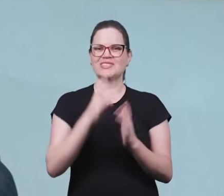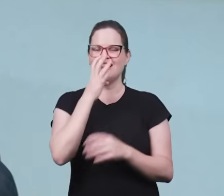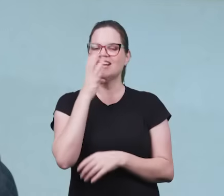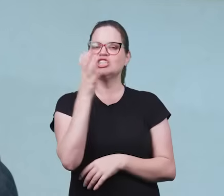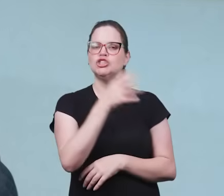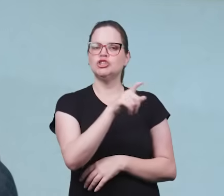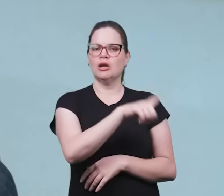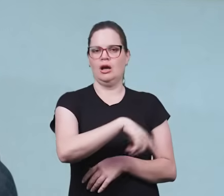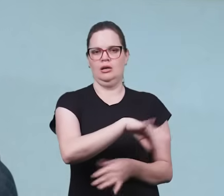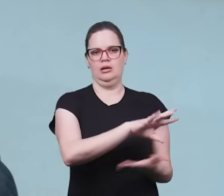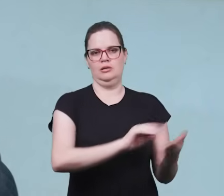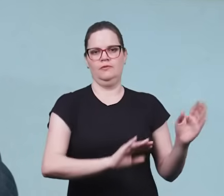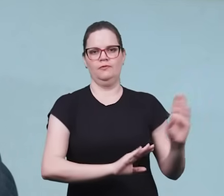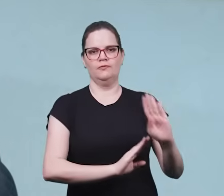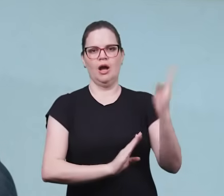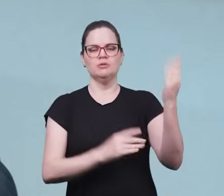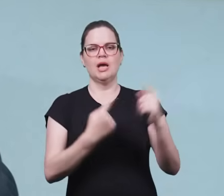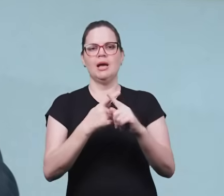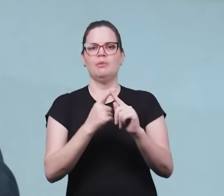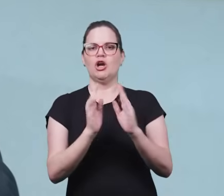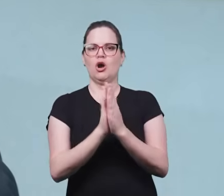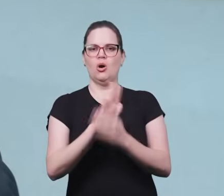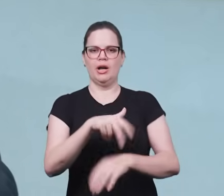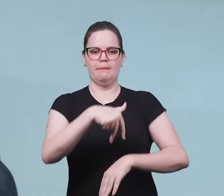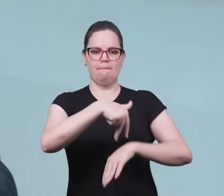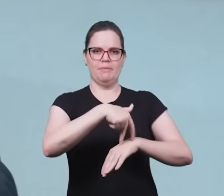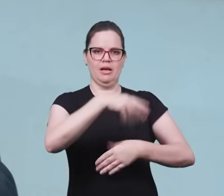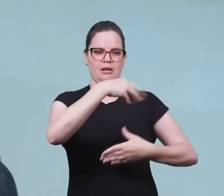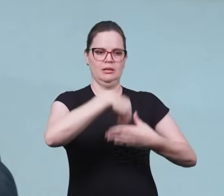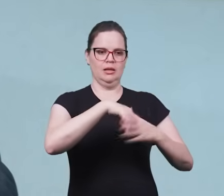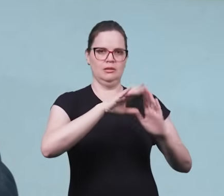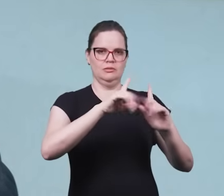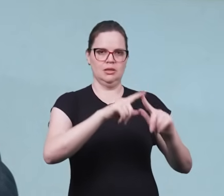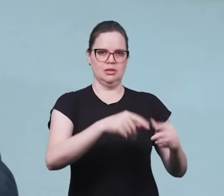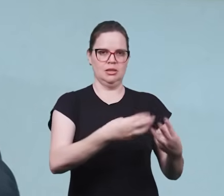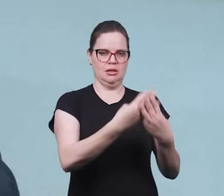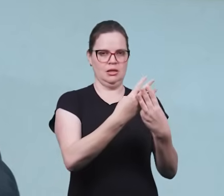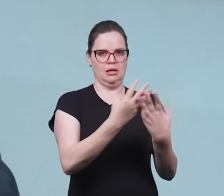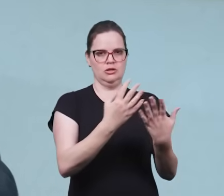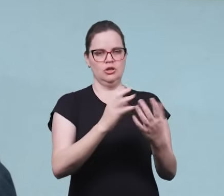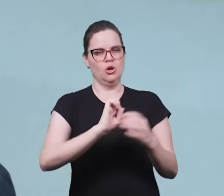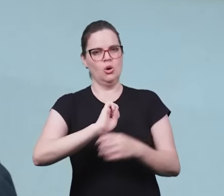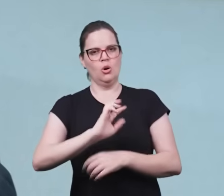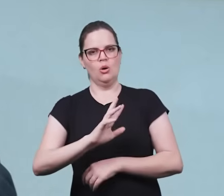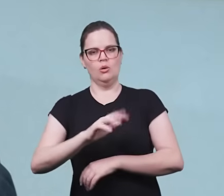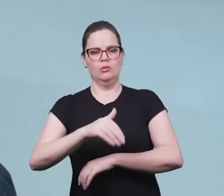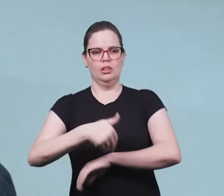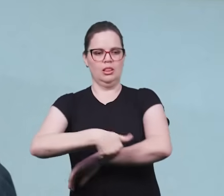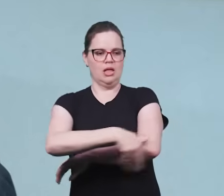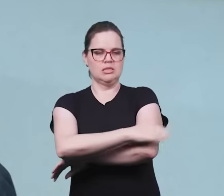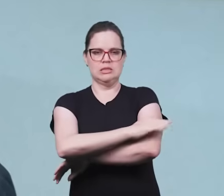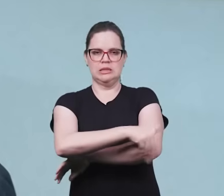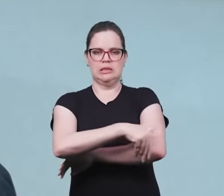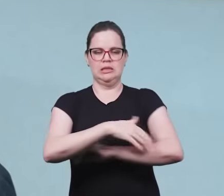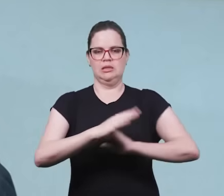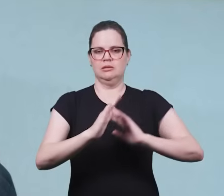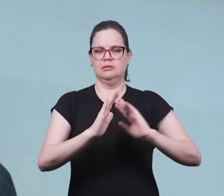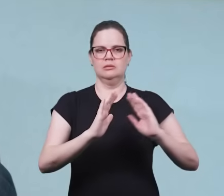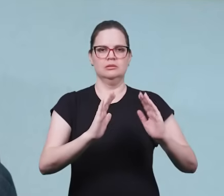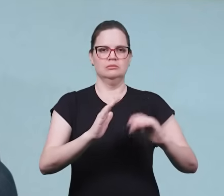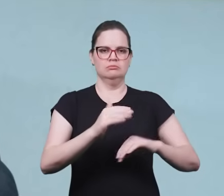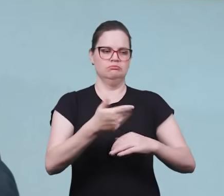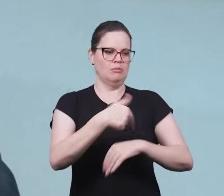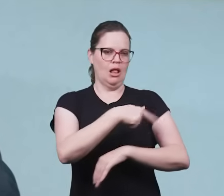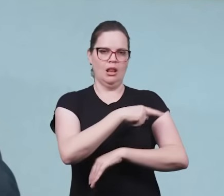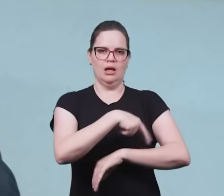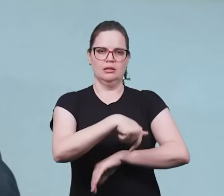Jesus não foi a questão de orar em pé nas sinagogas, nem o fato de orarem nas esquinas das ruas,